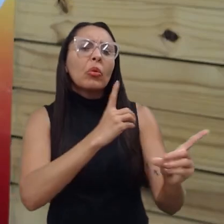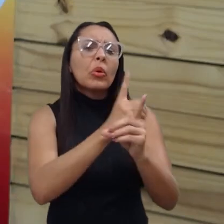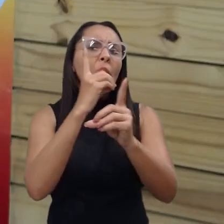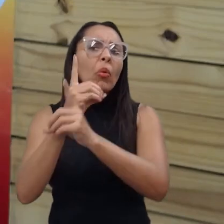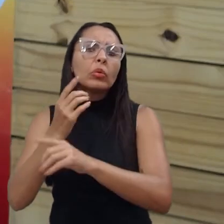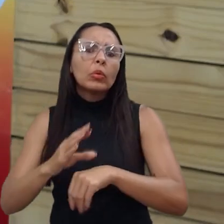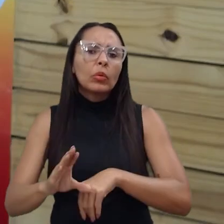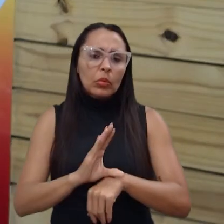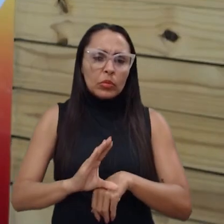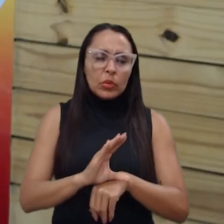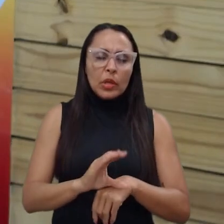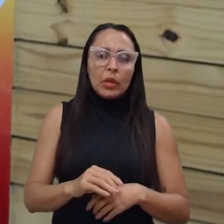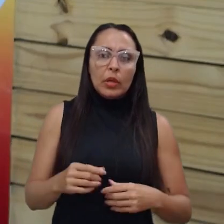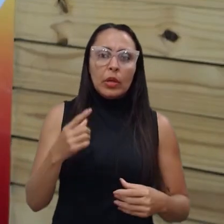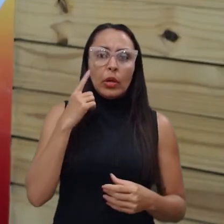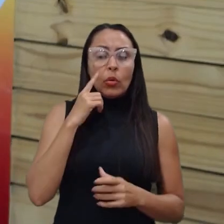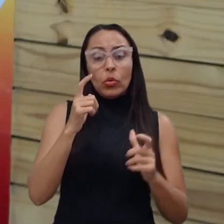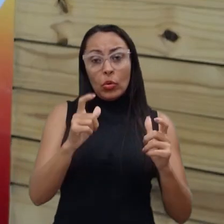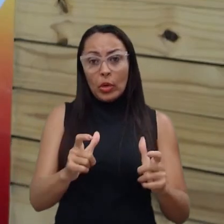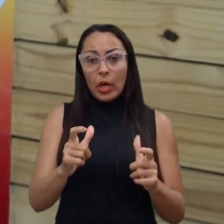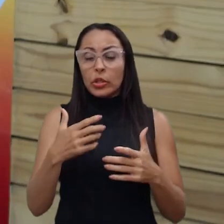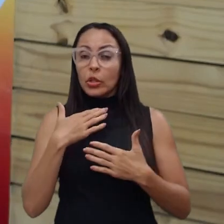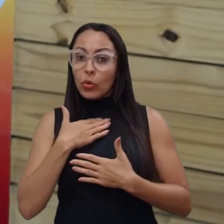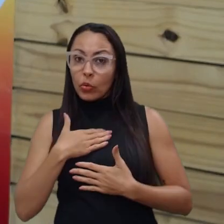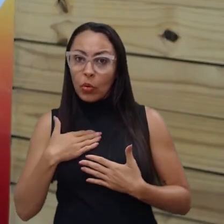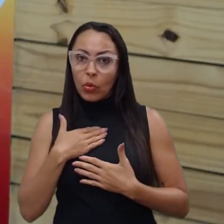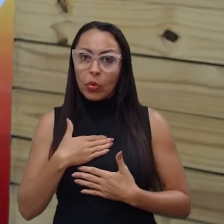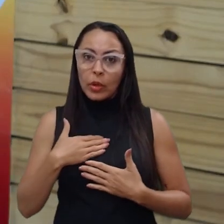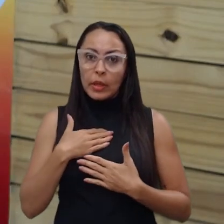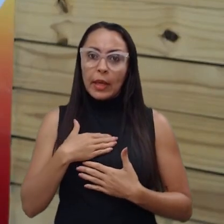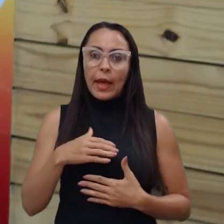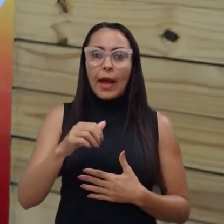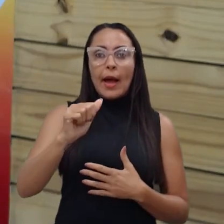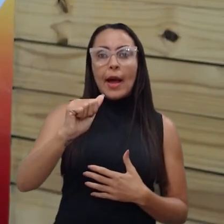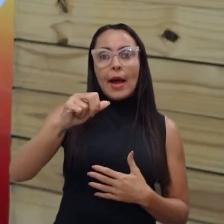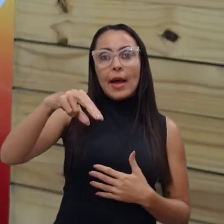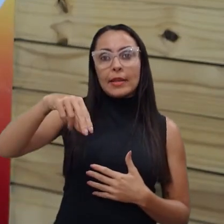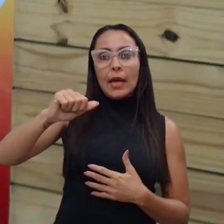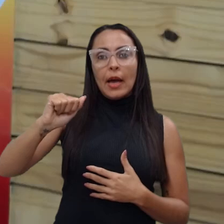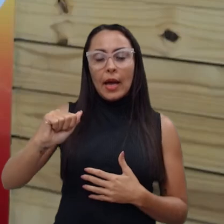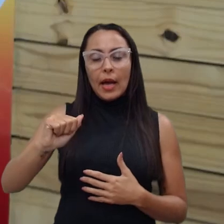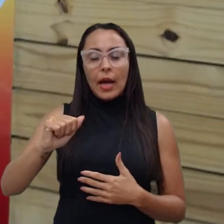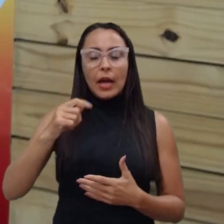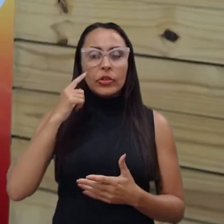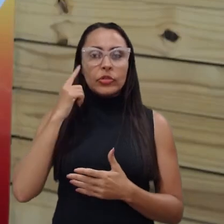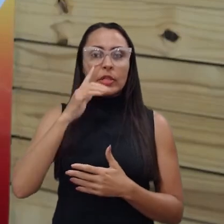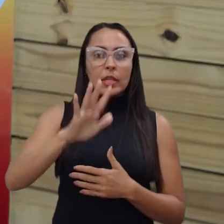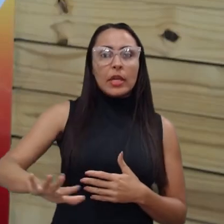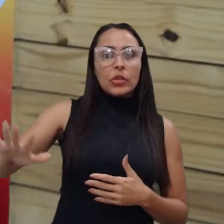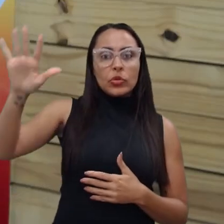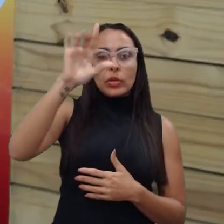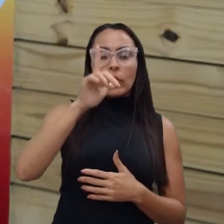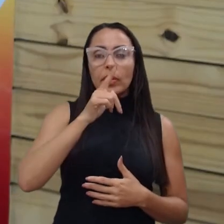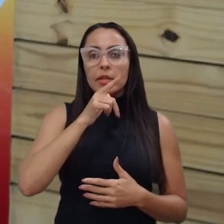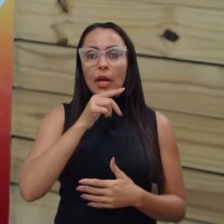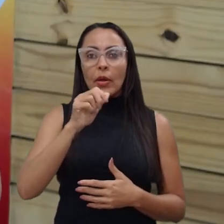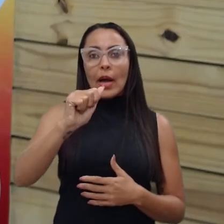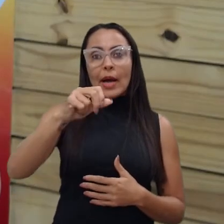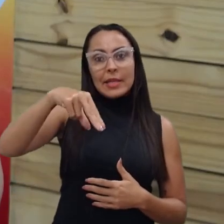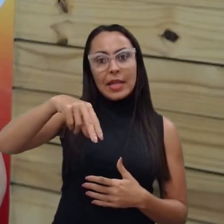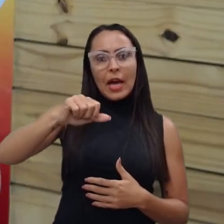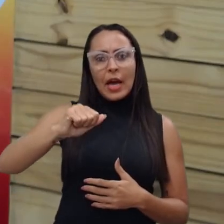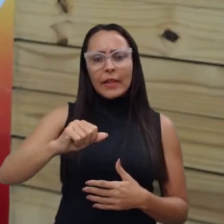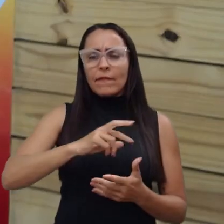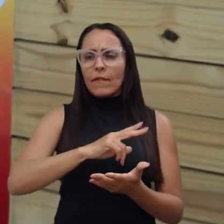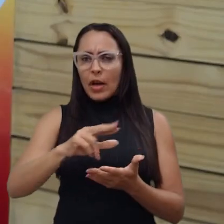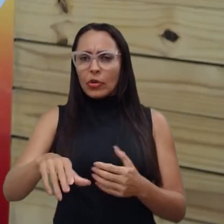Um dos lugares que eu gosto bastante é a ANA, a Agência Nacional das Águas. Tem vários cursos lá